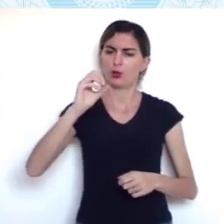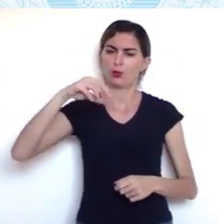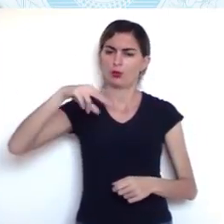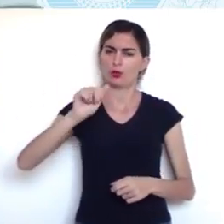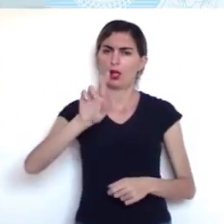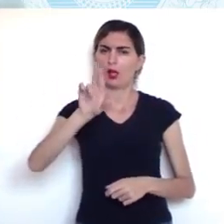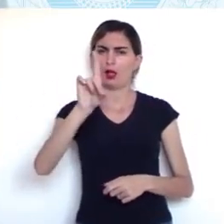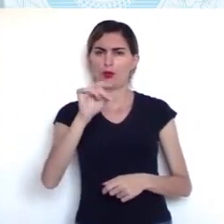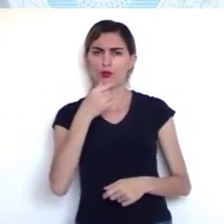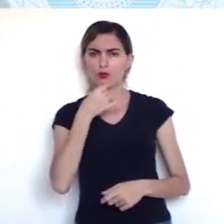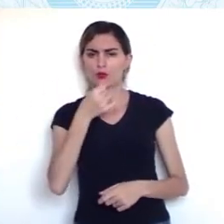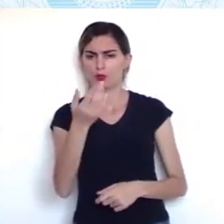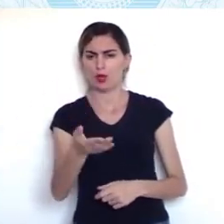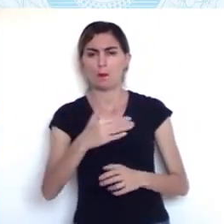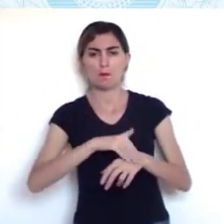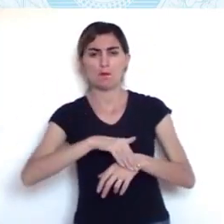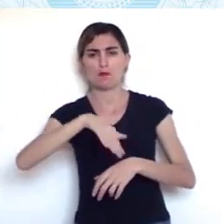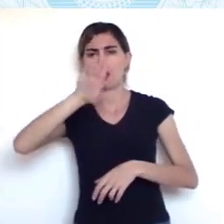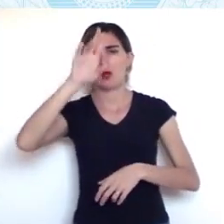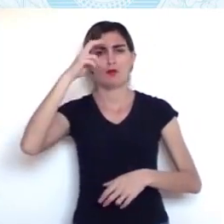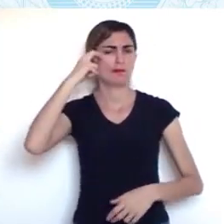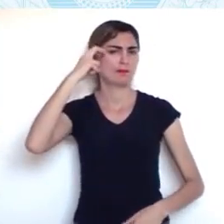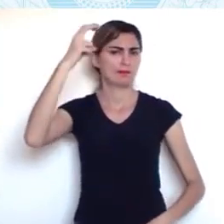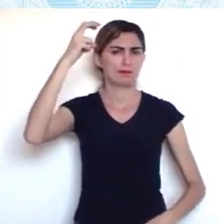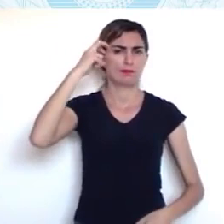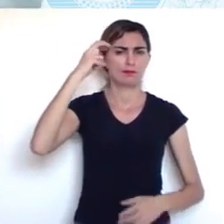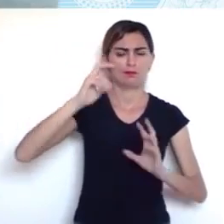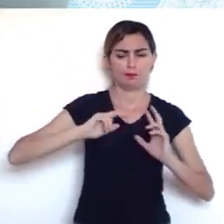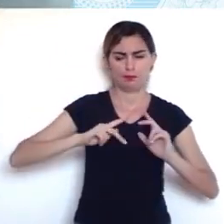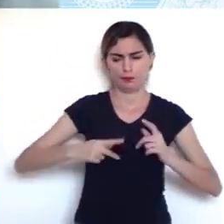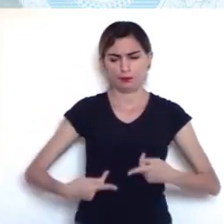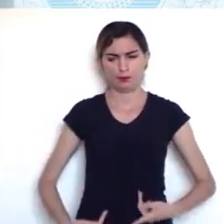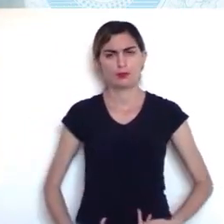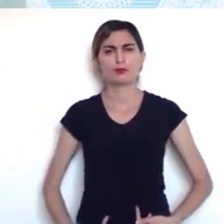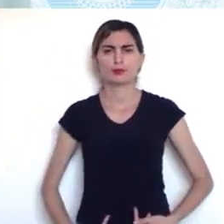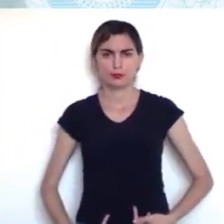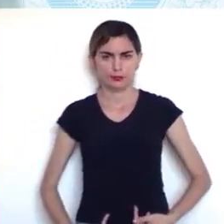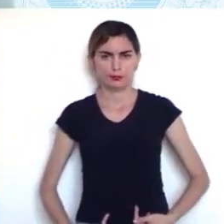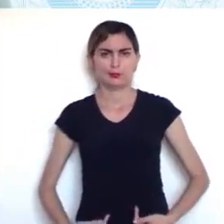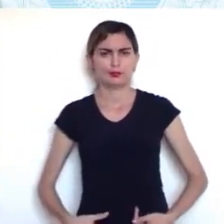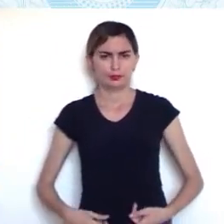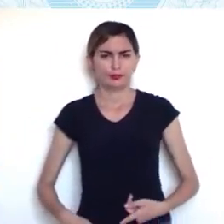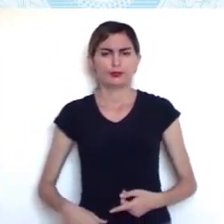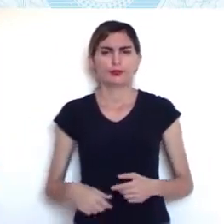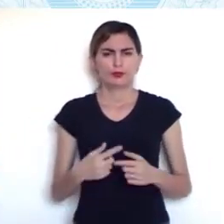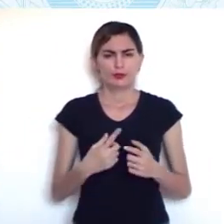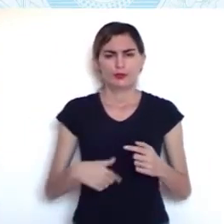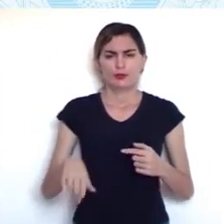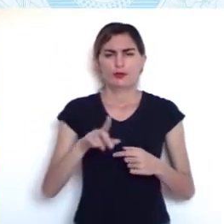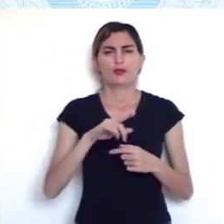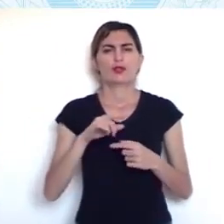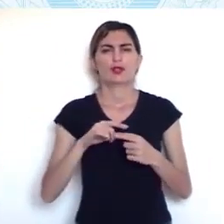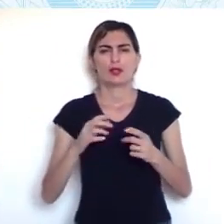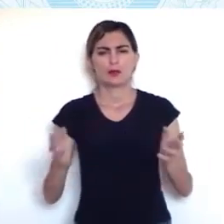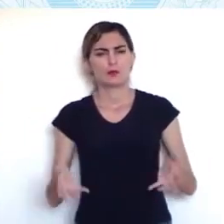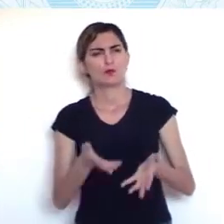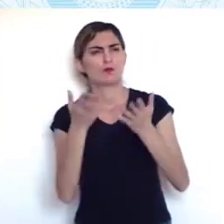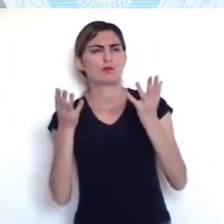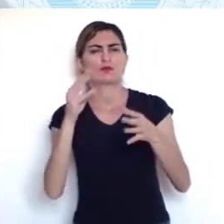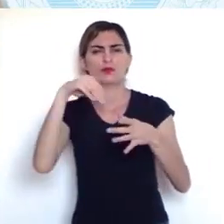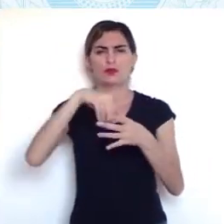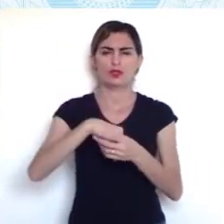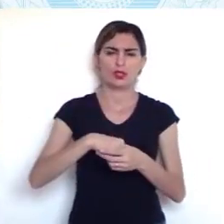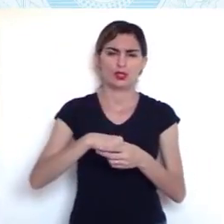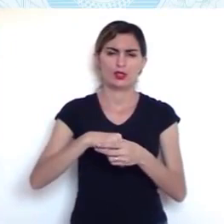é considerado um dos maiores gênios da humanidade. É isso. Teve sua contribuição